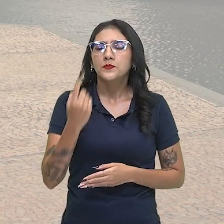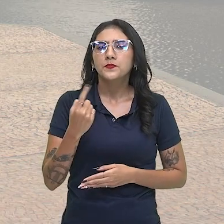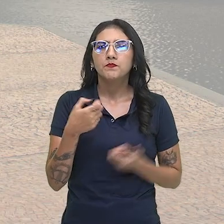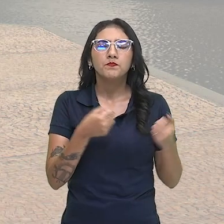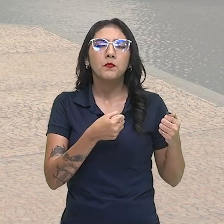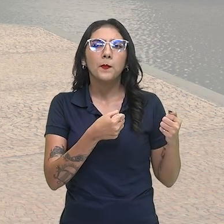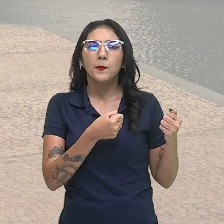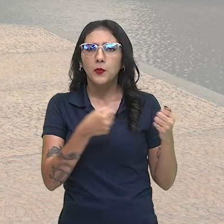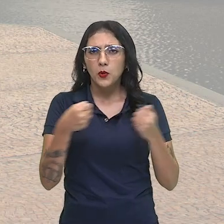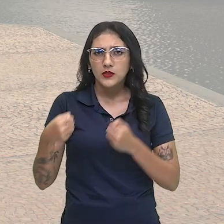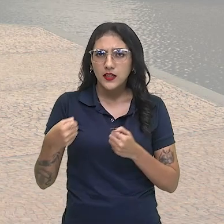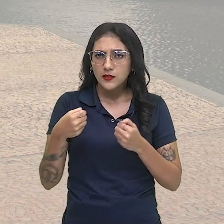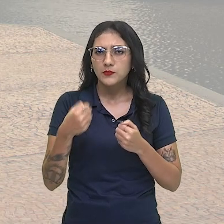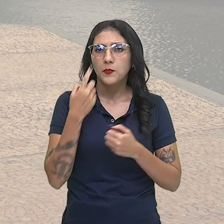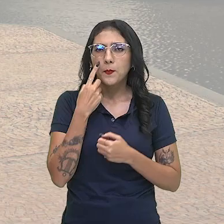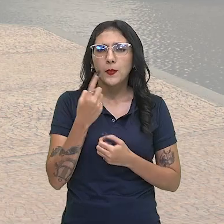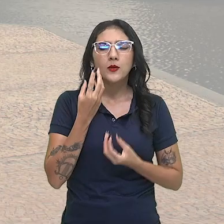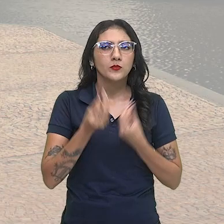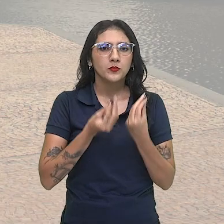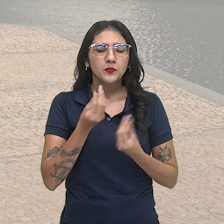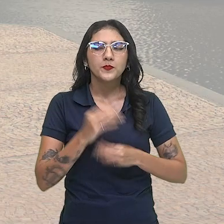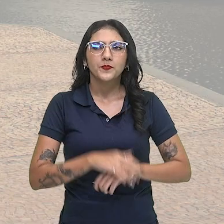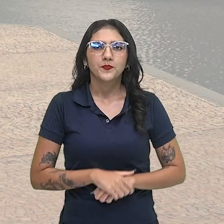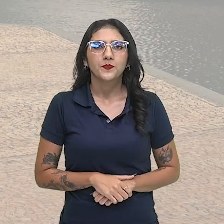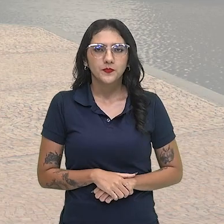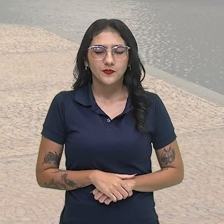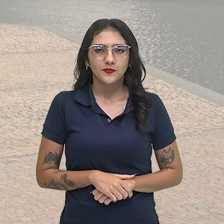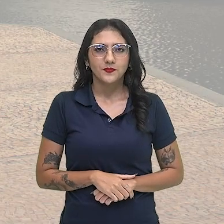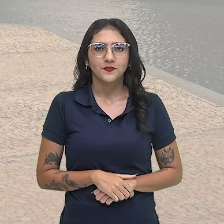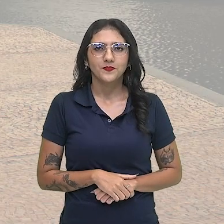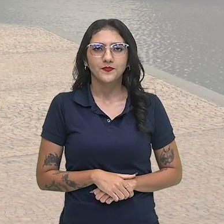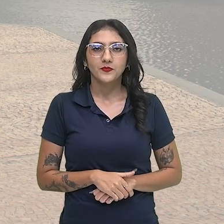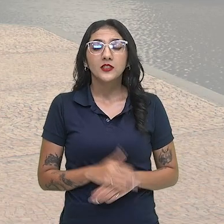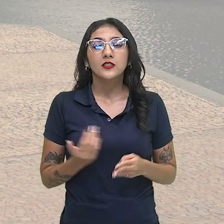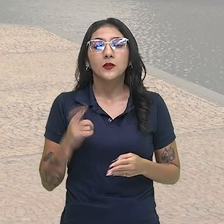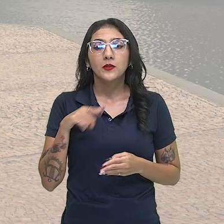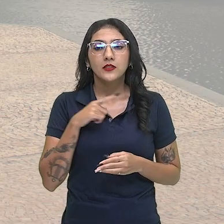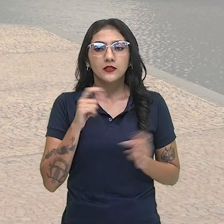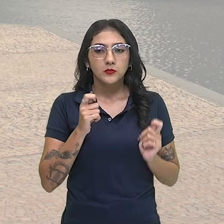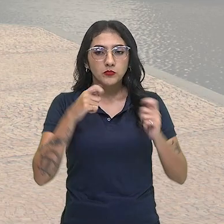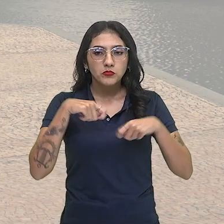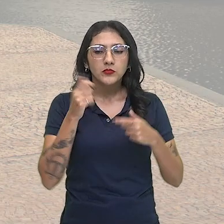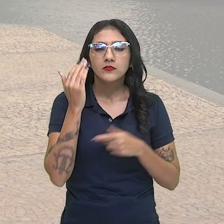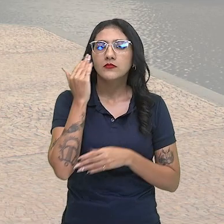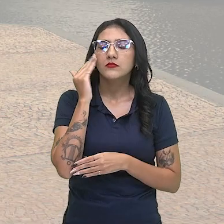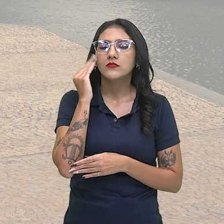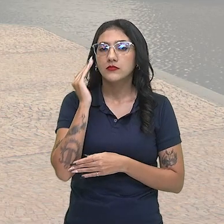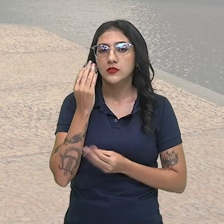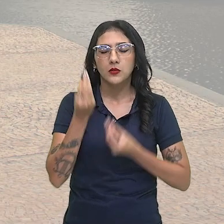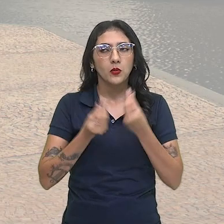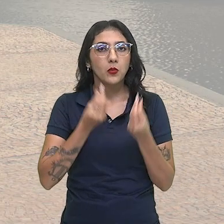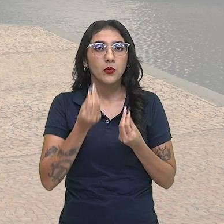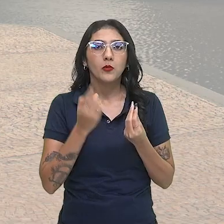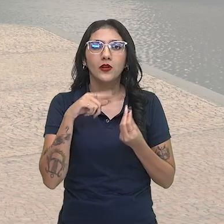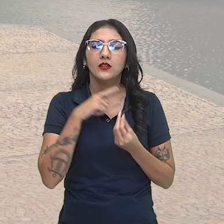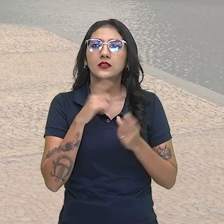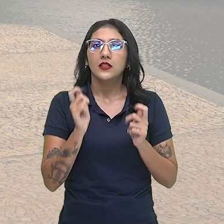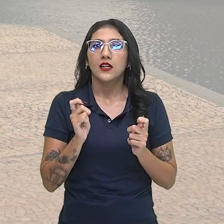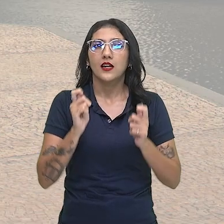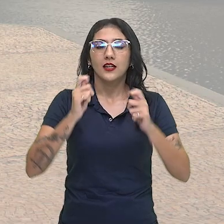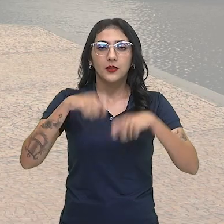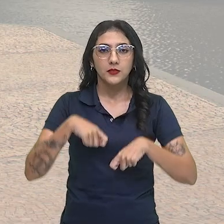Vamos trabalhar o poder. O poder pode ser entendido como a